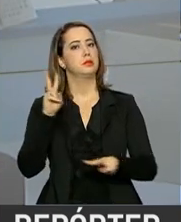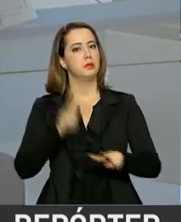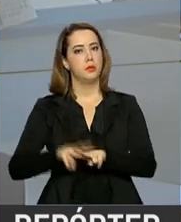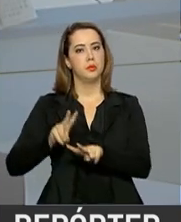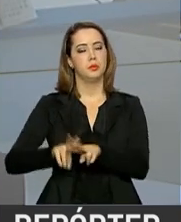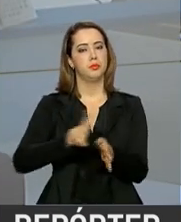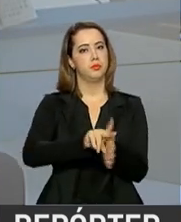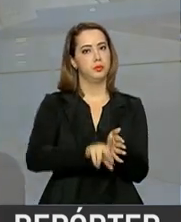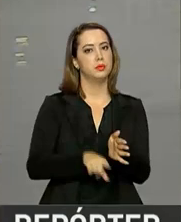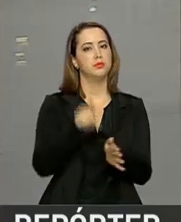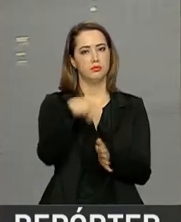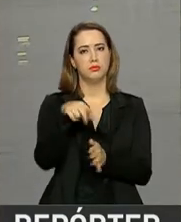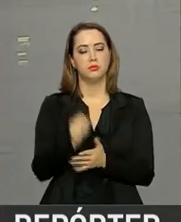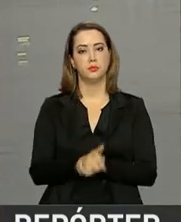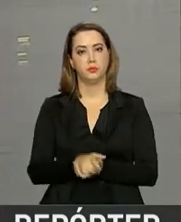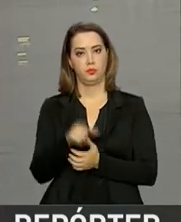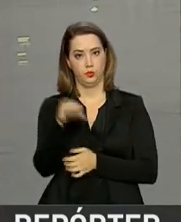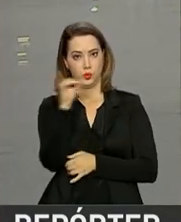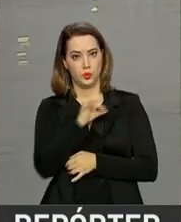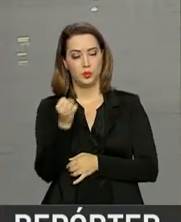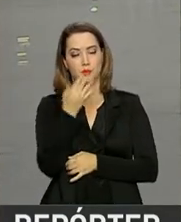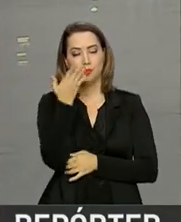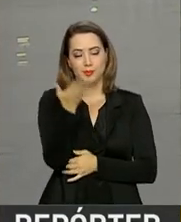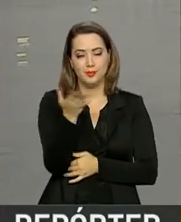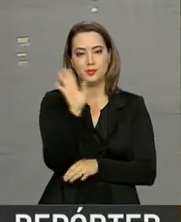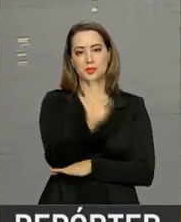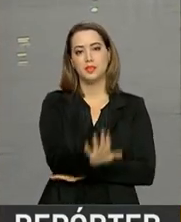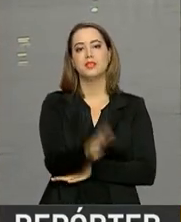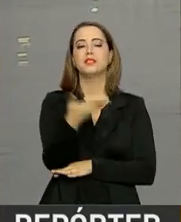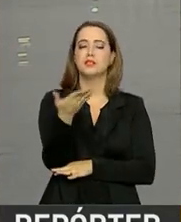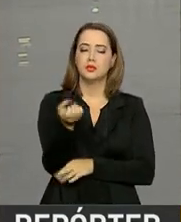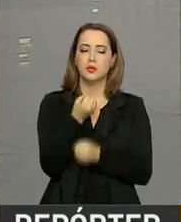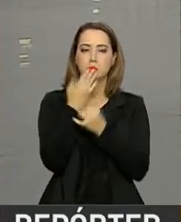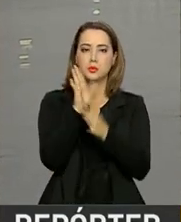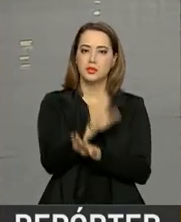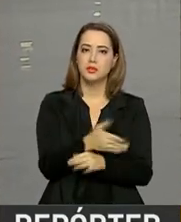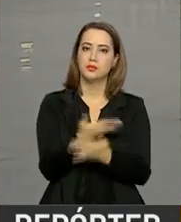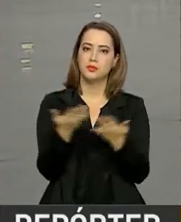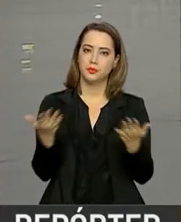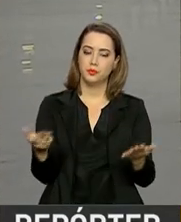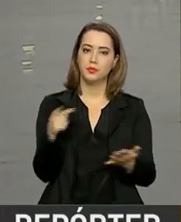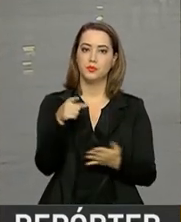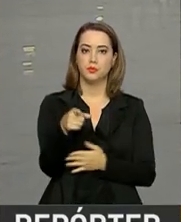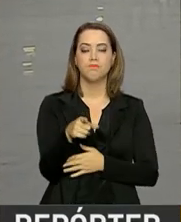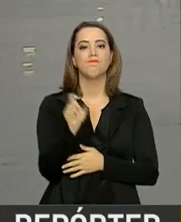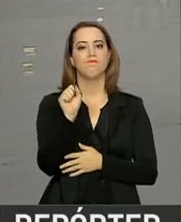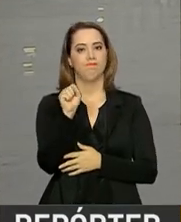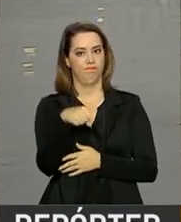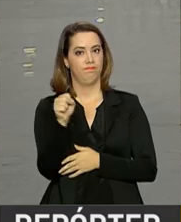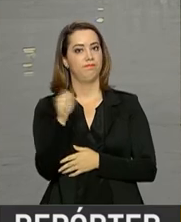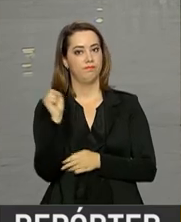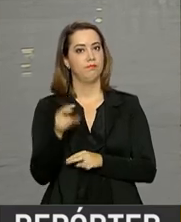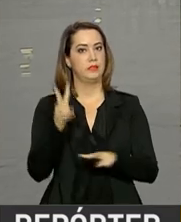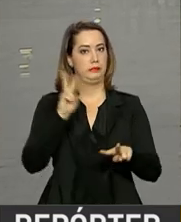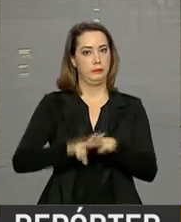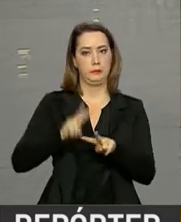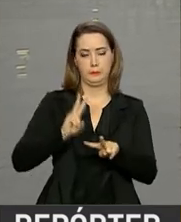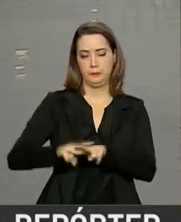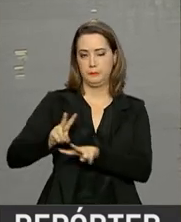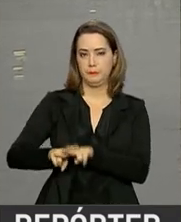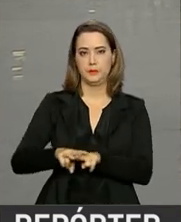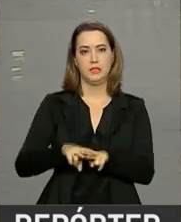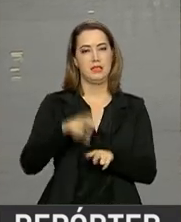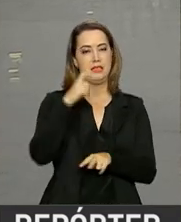é Olá Jaime Boa tarde Boa tarde a todos que nos assistem na TV NBR bom Jaime estão sendo cumpridos ao